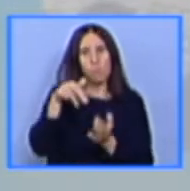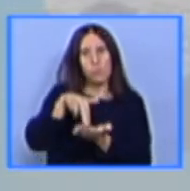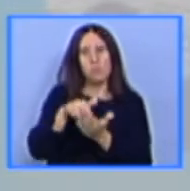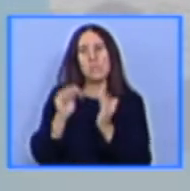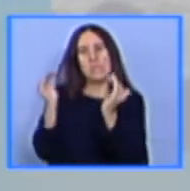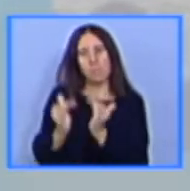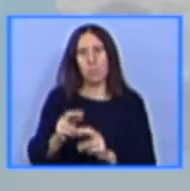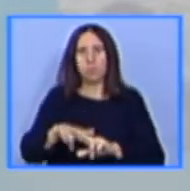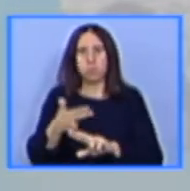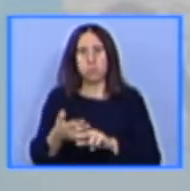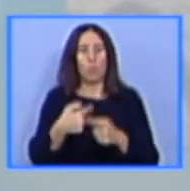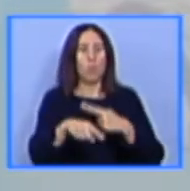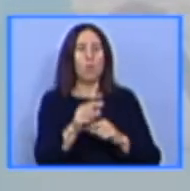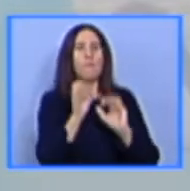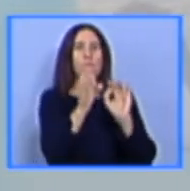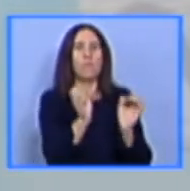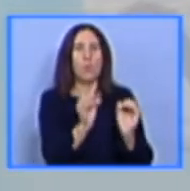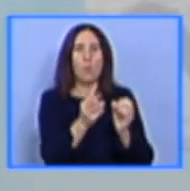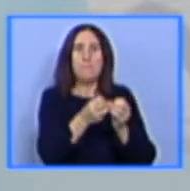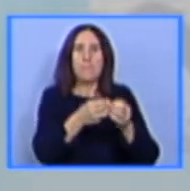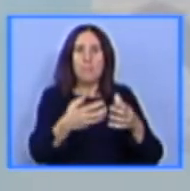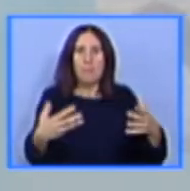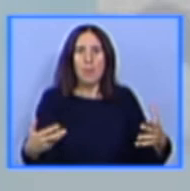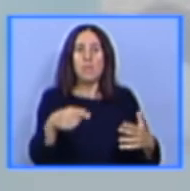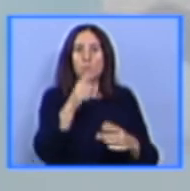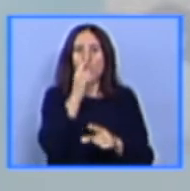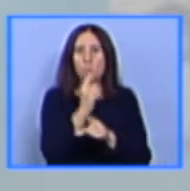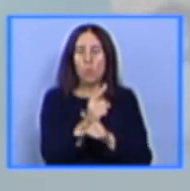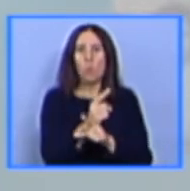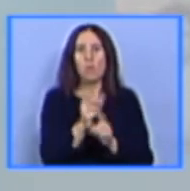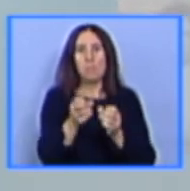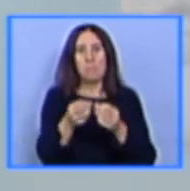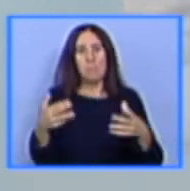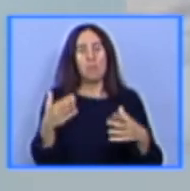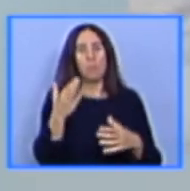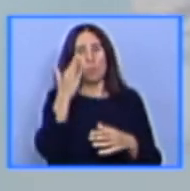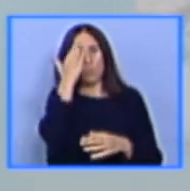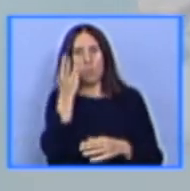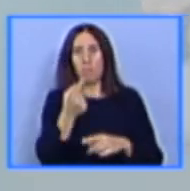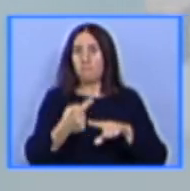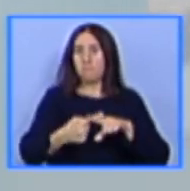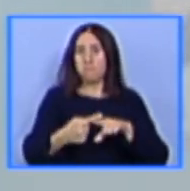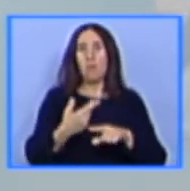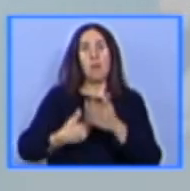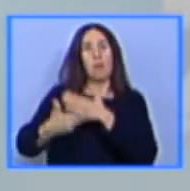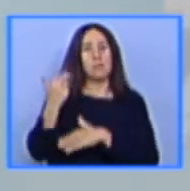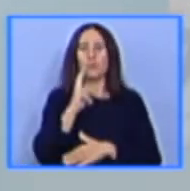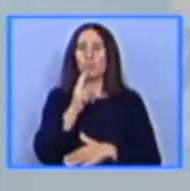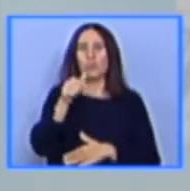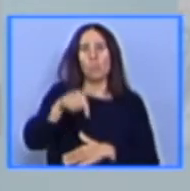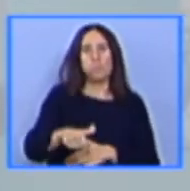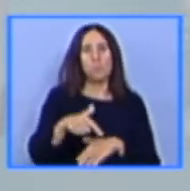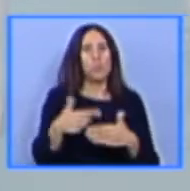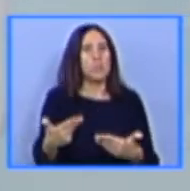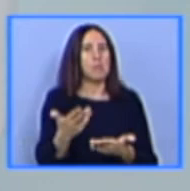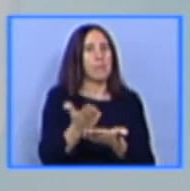a posição desfavorável aumentou e, ao mesmo tempo, também cresce o número, que é muito interessante, daqueles que antes tinham uma resposta pronta e que hoje em dia não